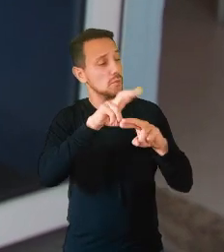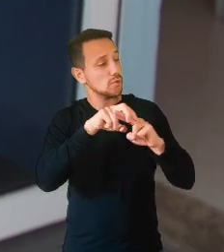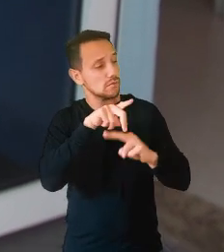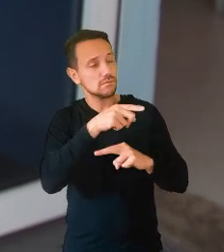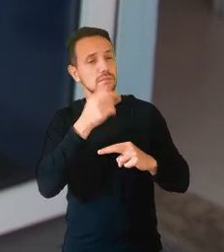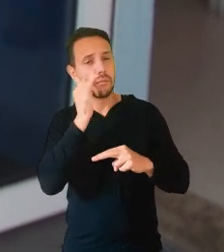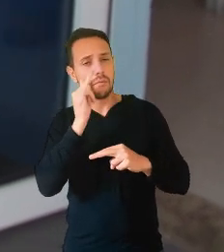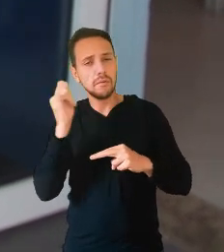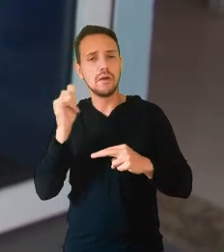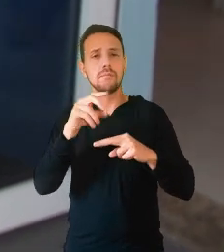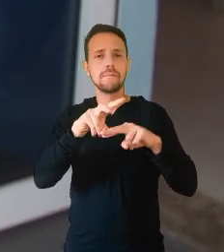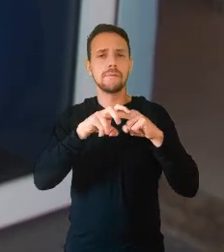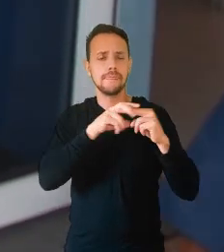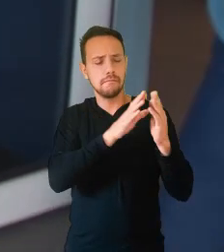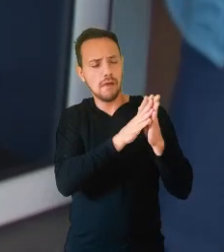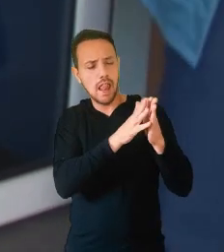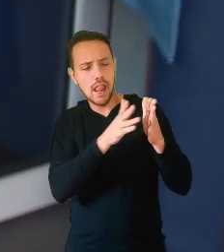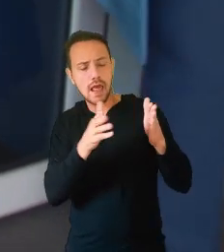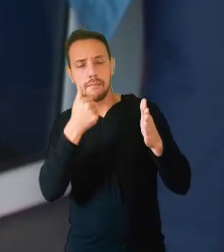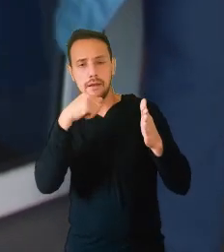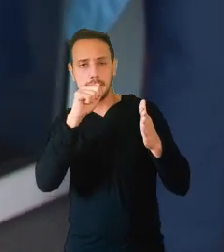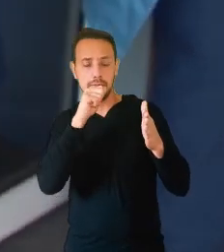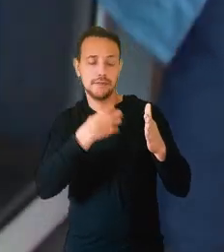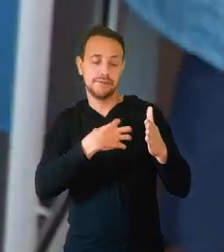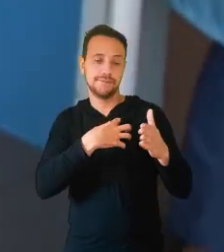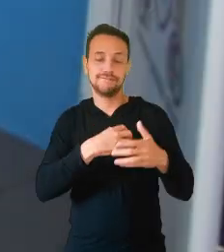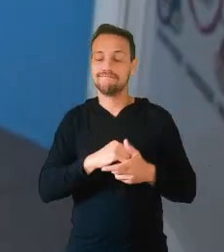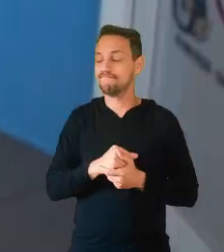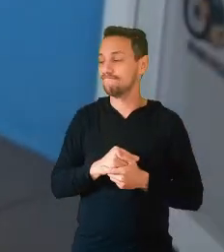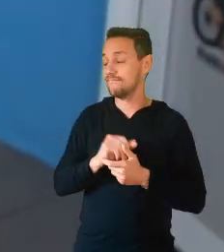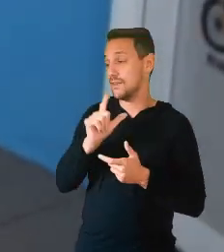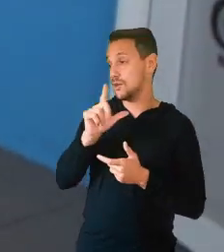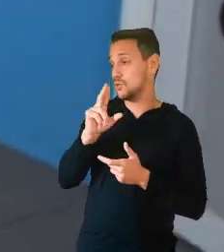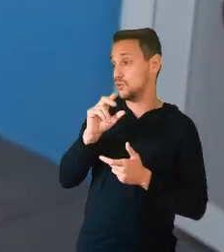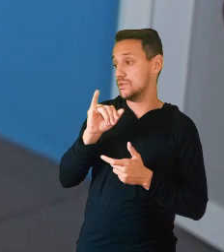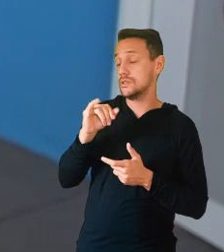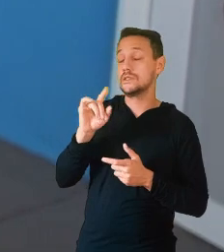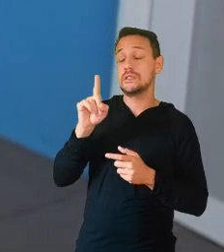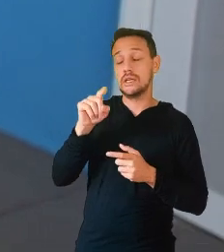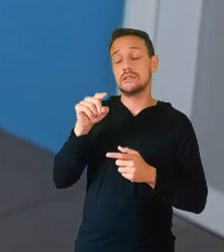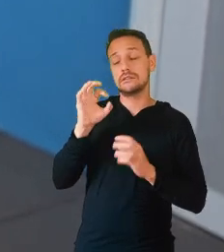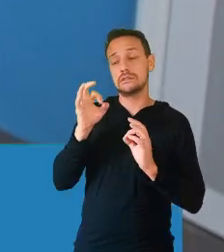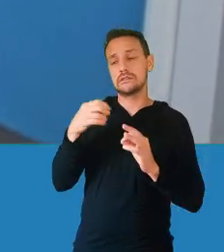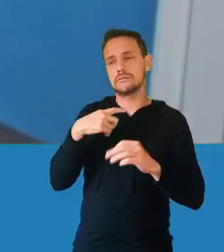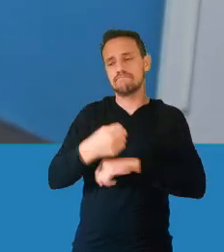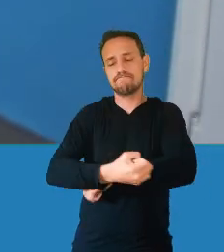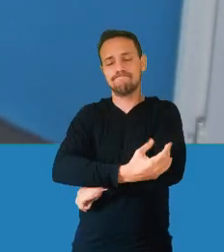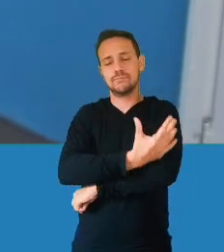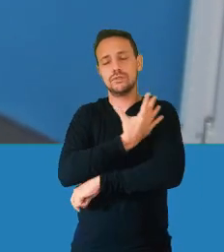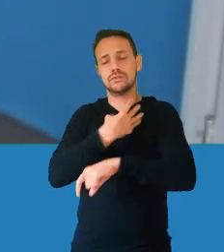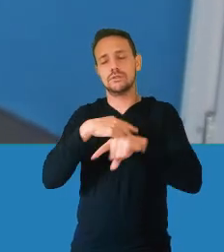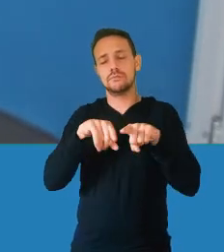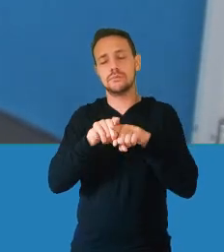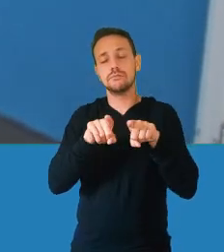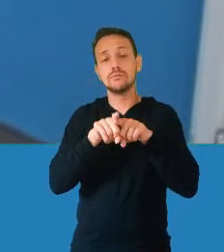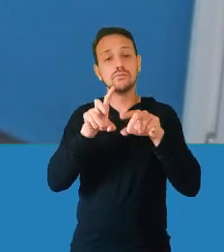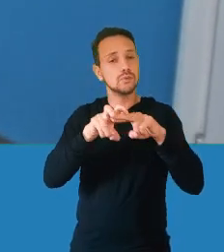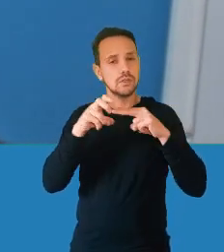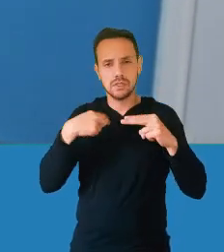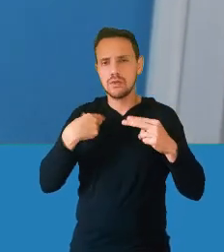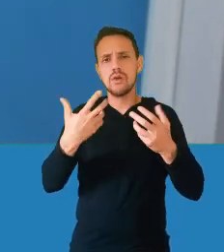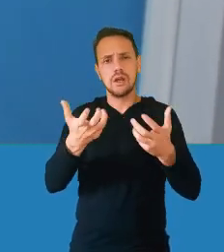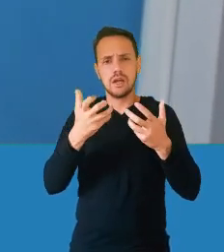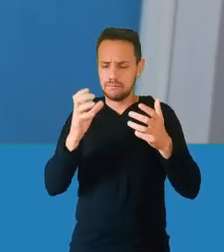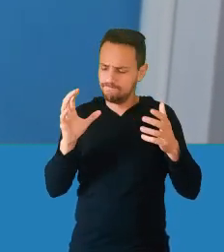toda a trajetória do GU aqui na Terra. Lude, não tem como não se emocionar. E eu faço questão sempre de estar junto